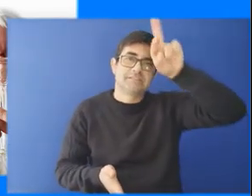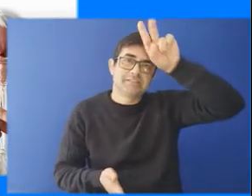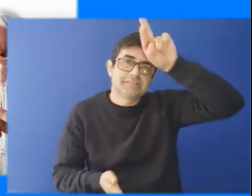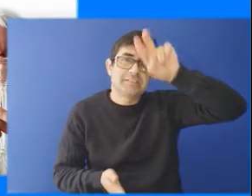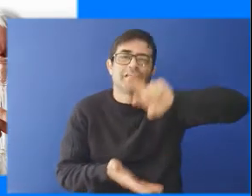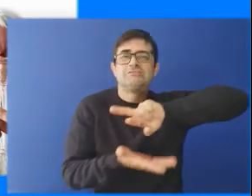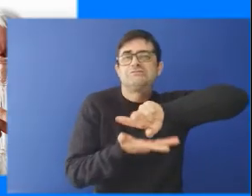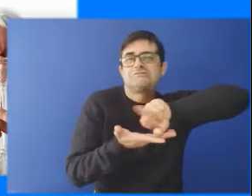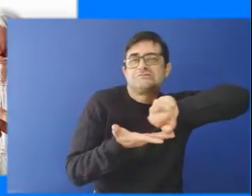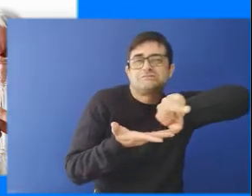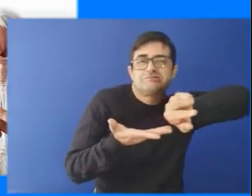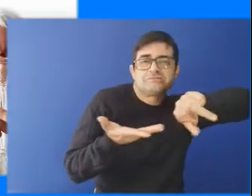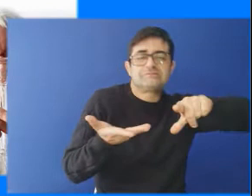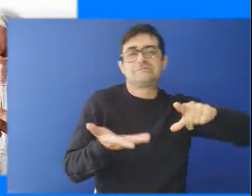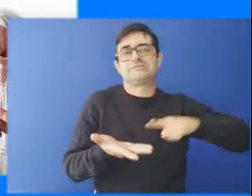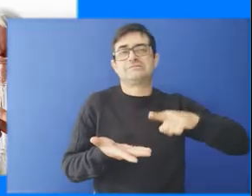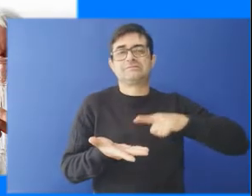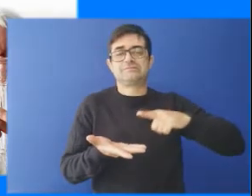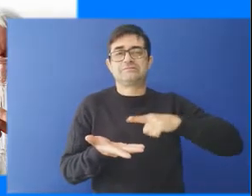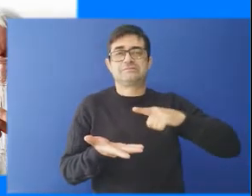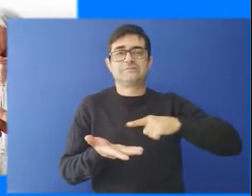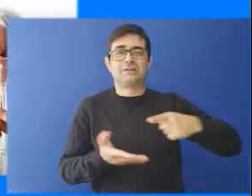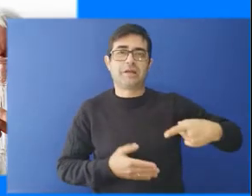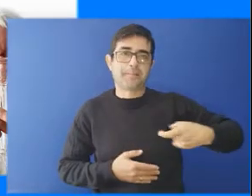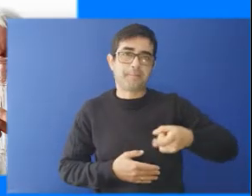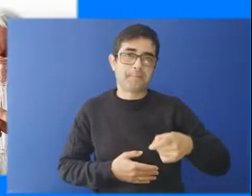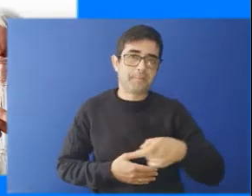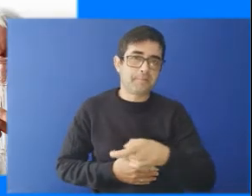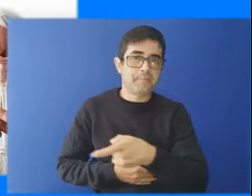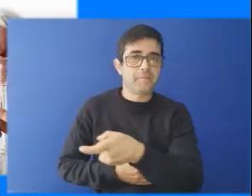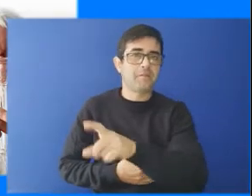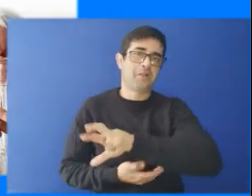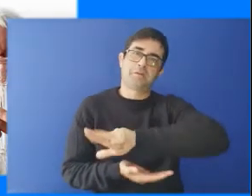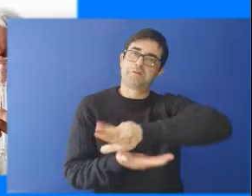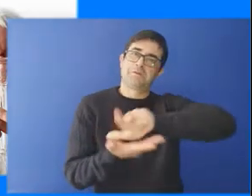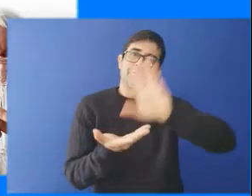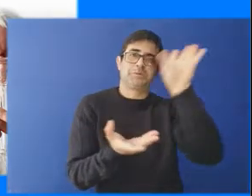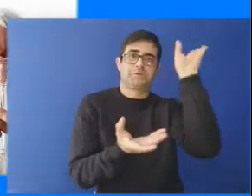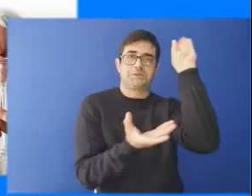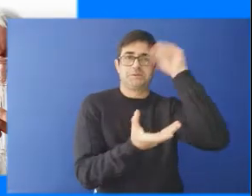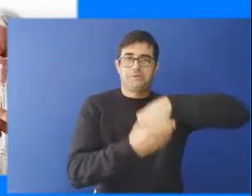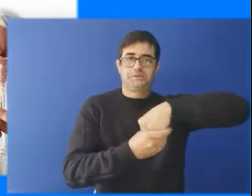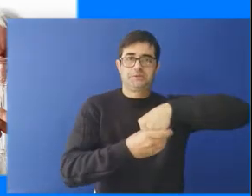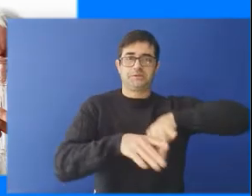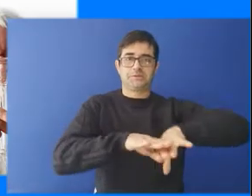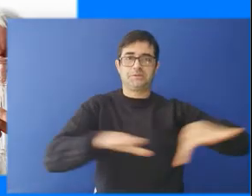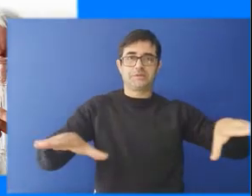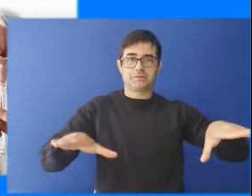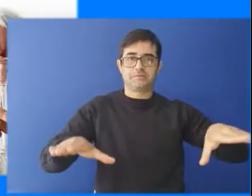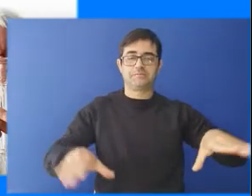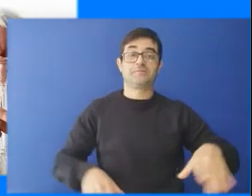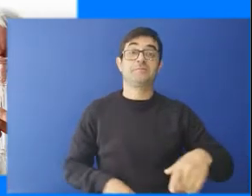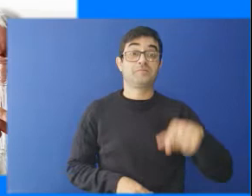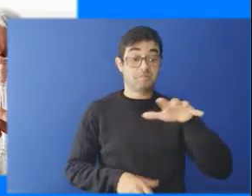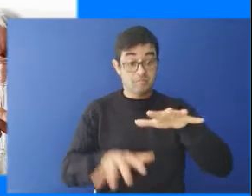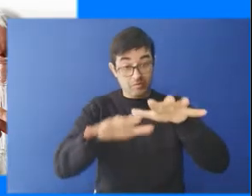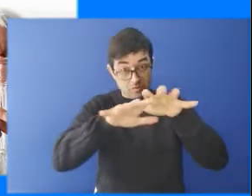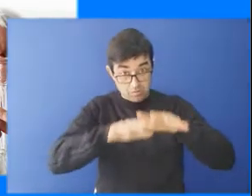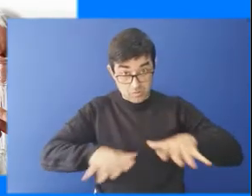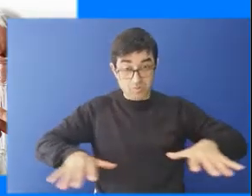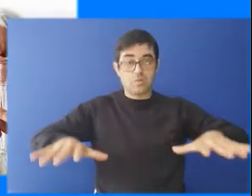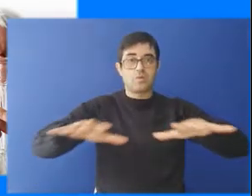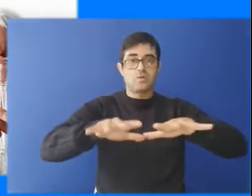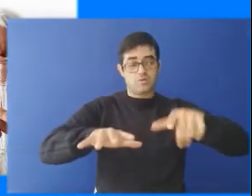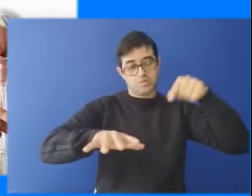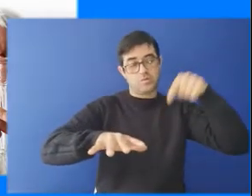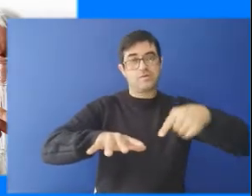destaca aí os insetos, né, os nematóides, como as minhocas, entre outros. Bom, e o solo